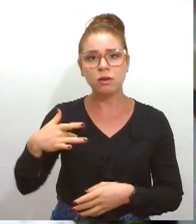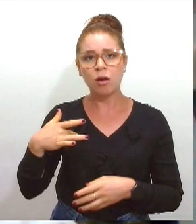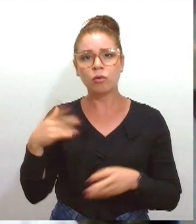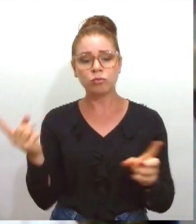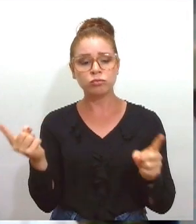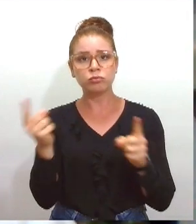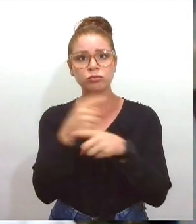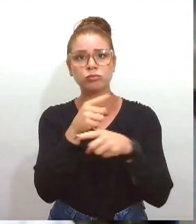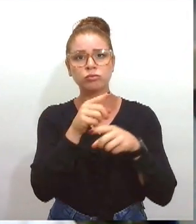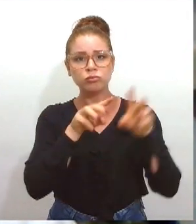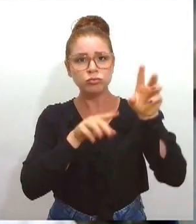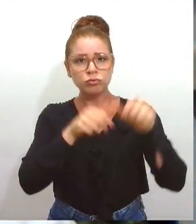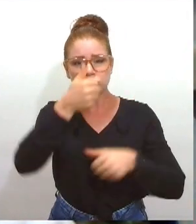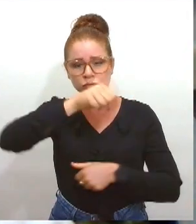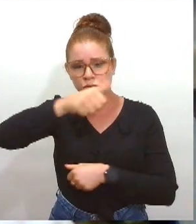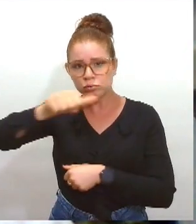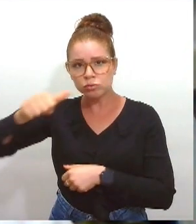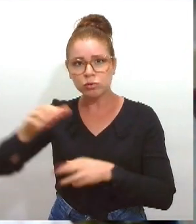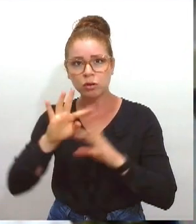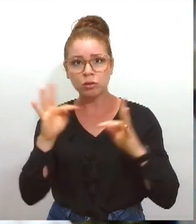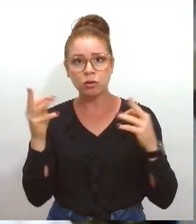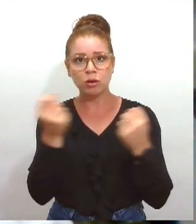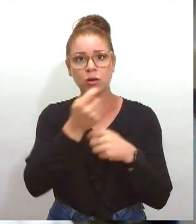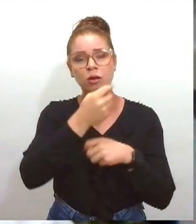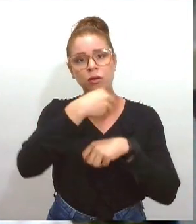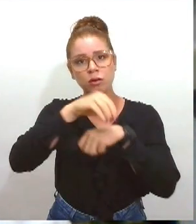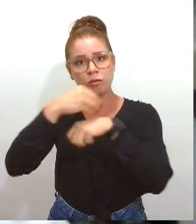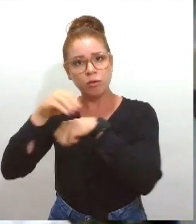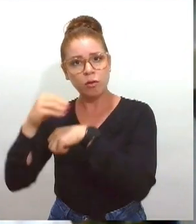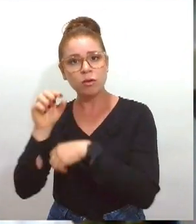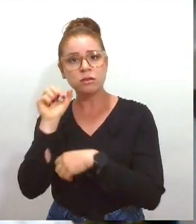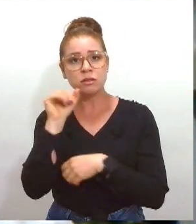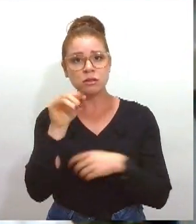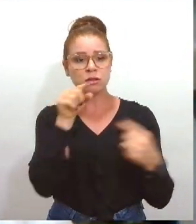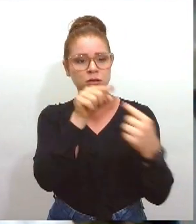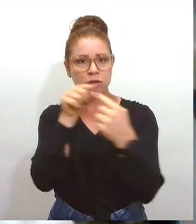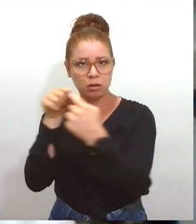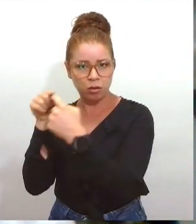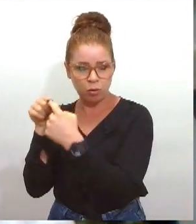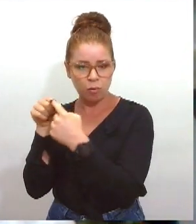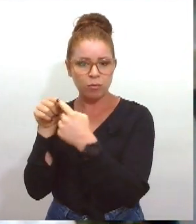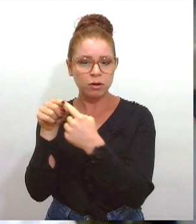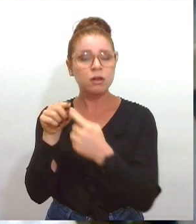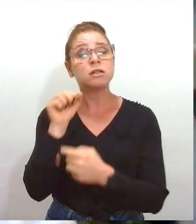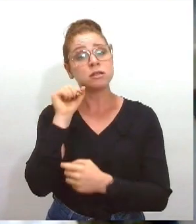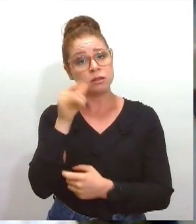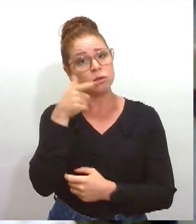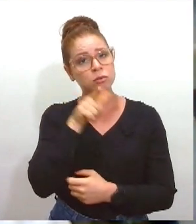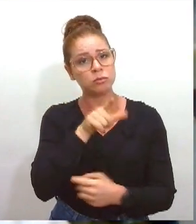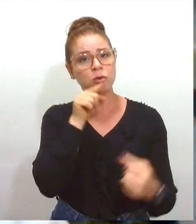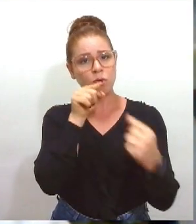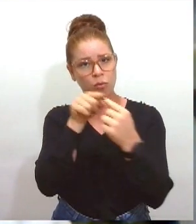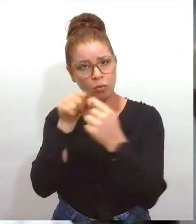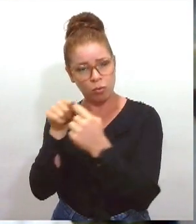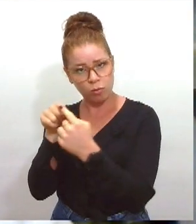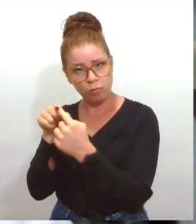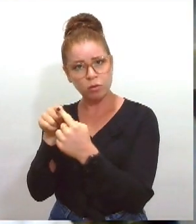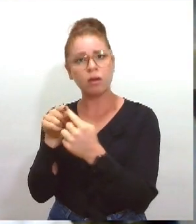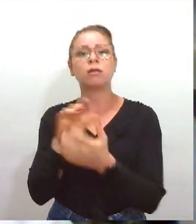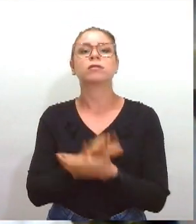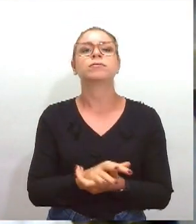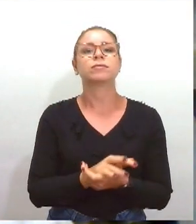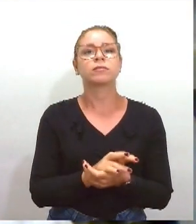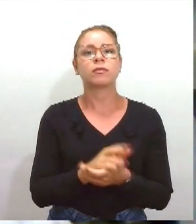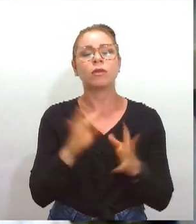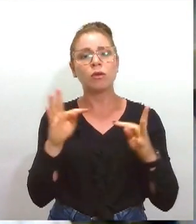em busca de pacientes compatíveis com aquele doador. Em sendo compatível com o HLA, depois é feito